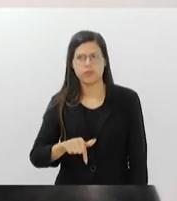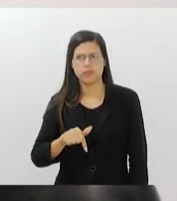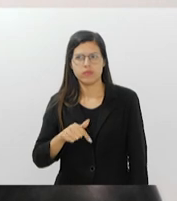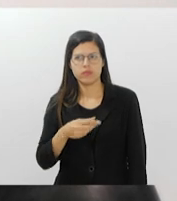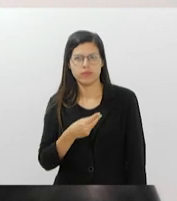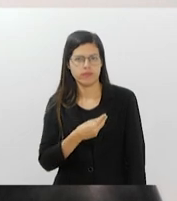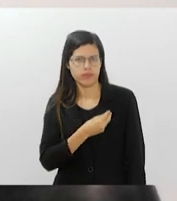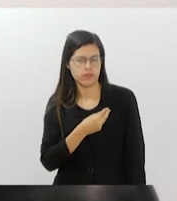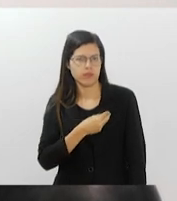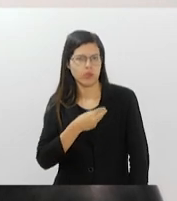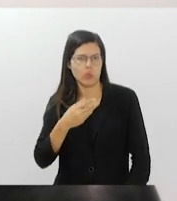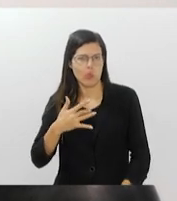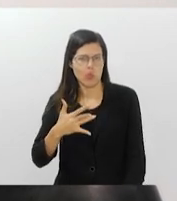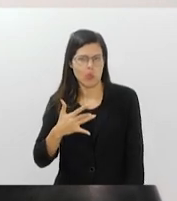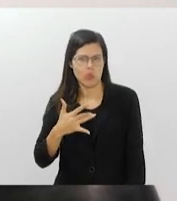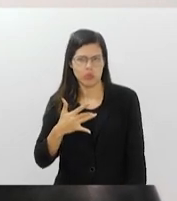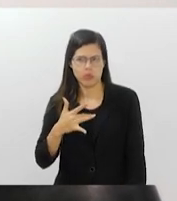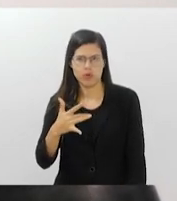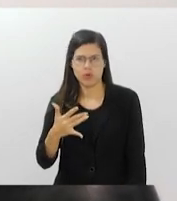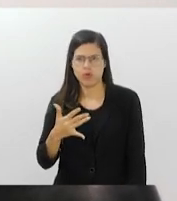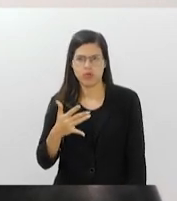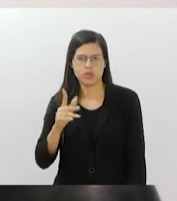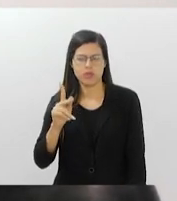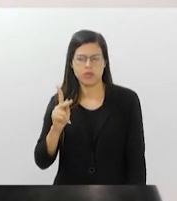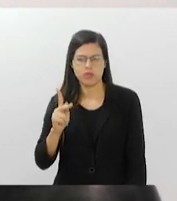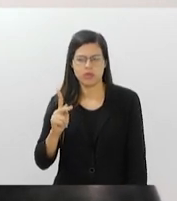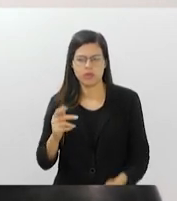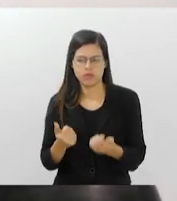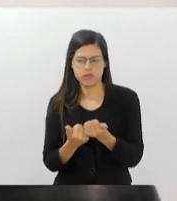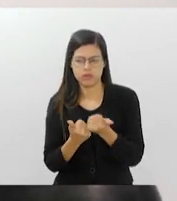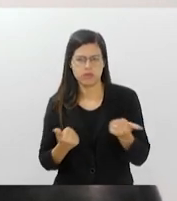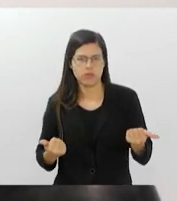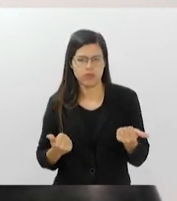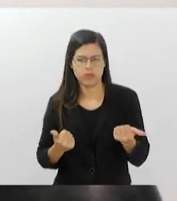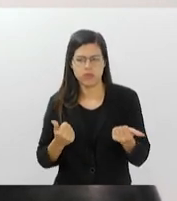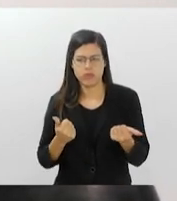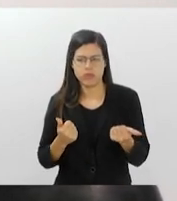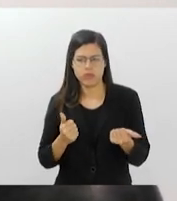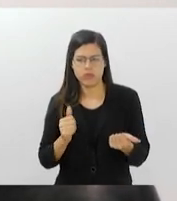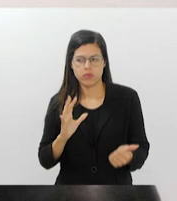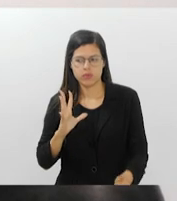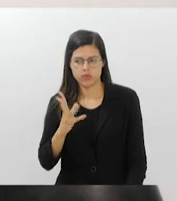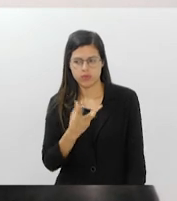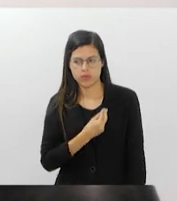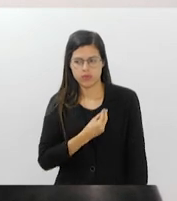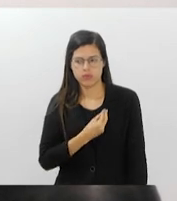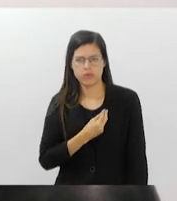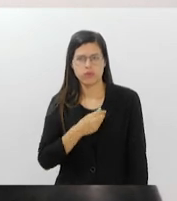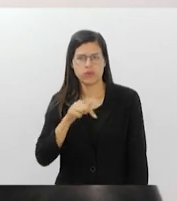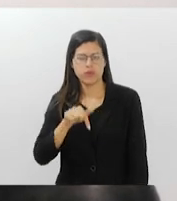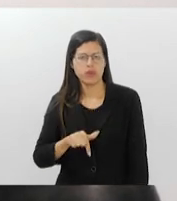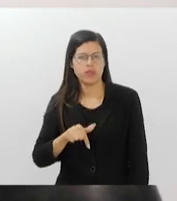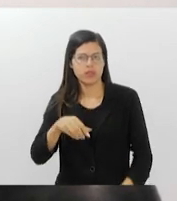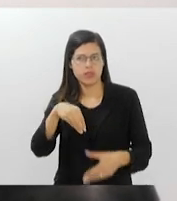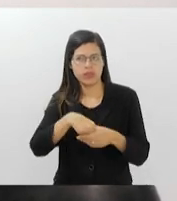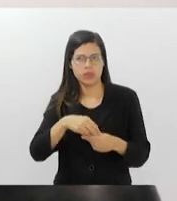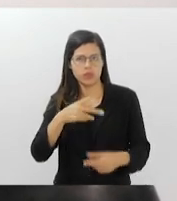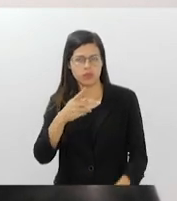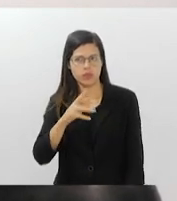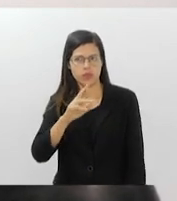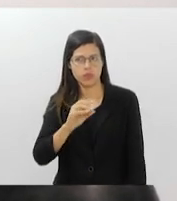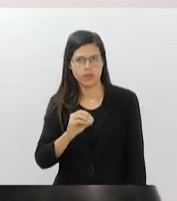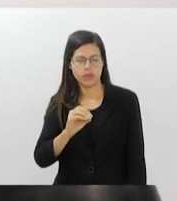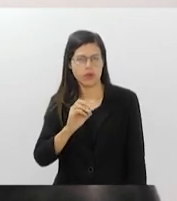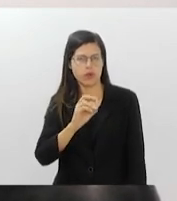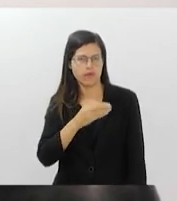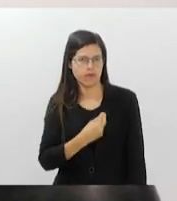da rede TRANS e faço um trabalho de retificação em nome ã dentro do pela vida no